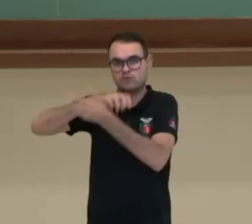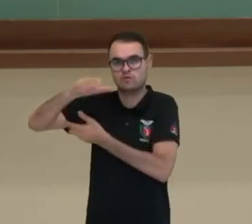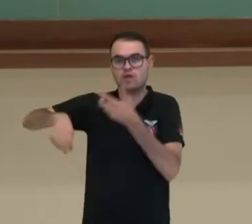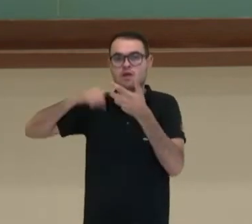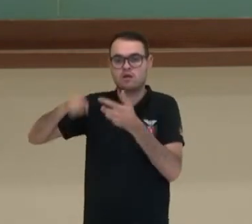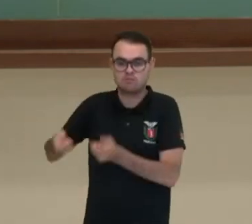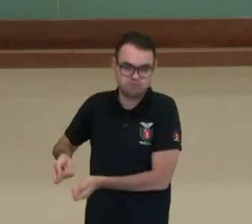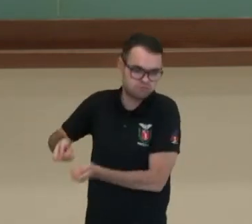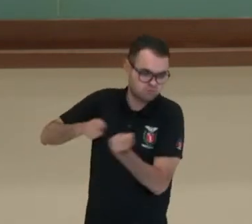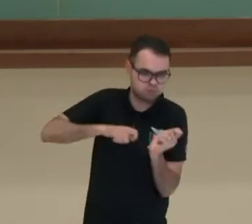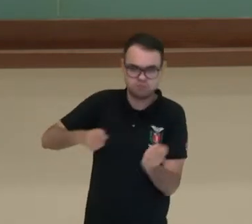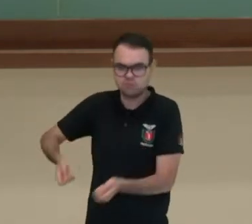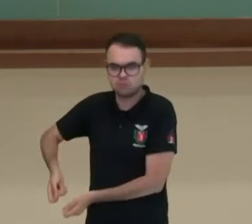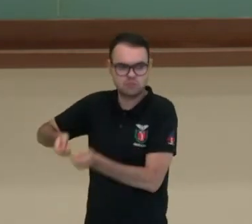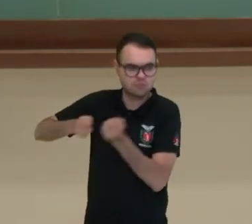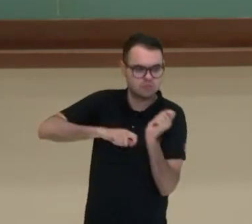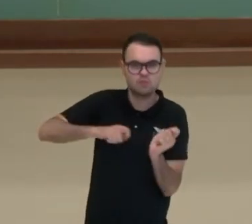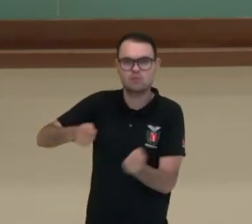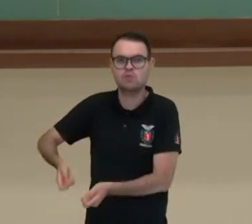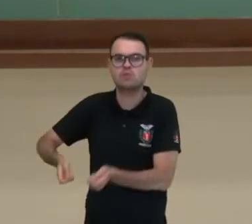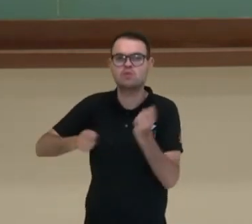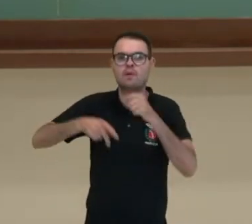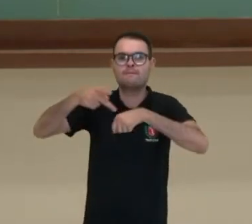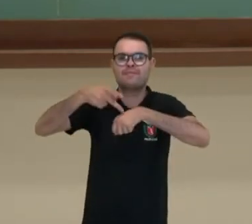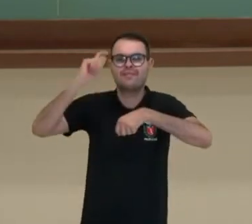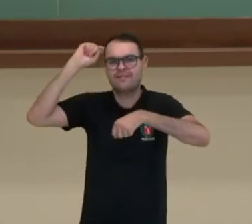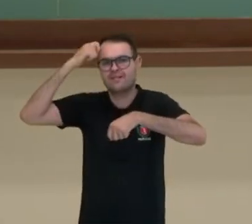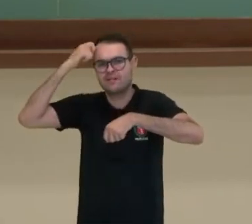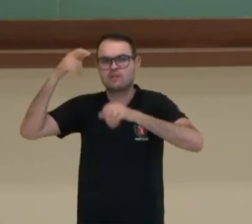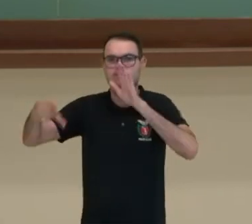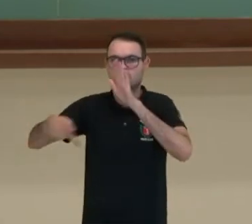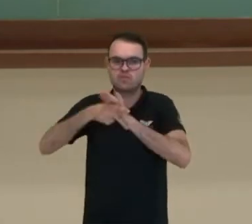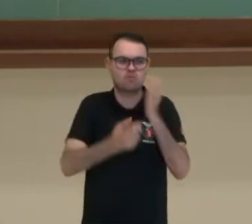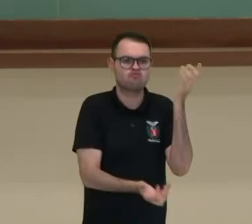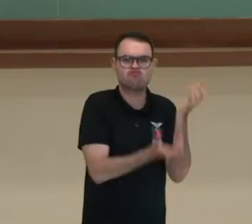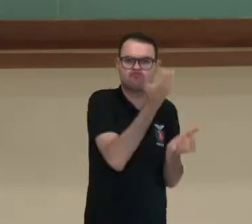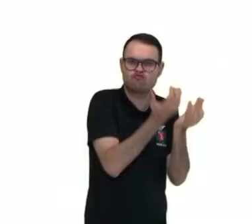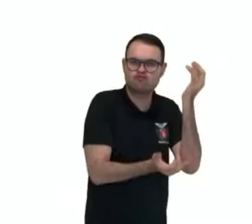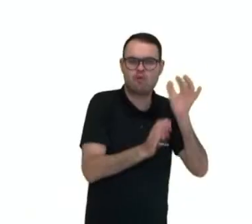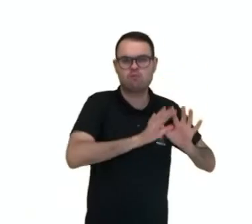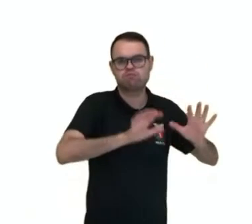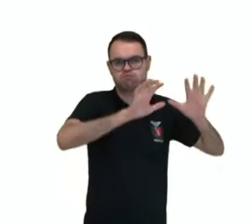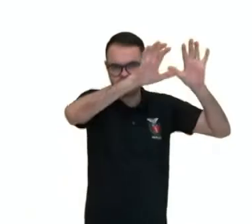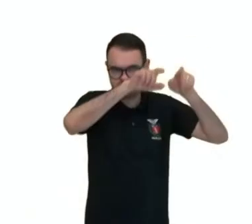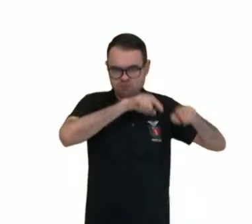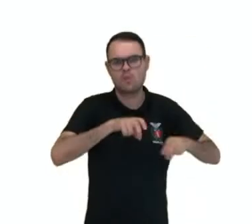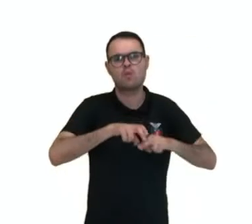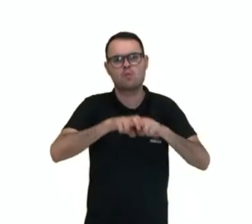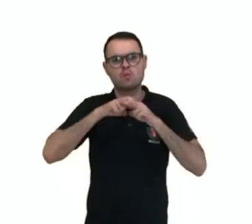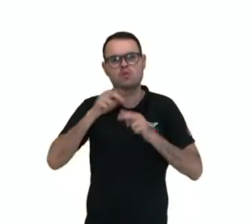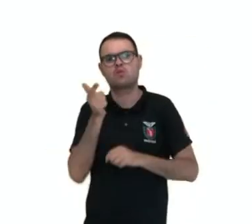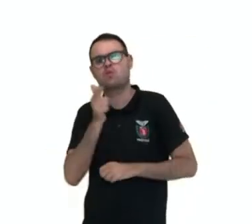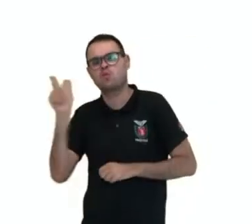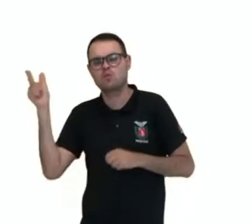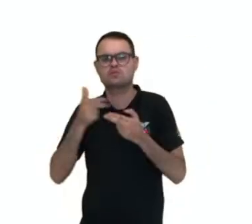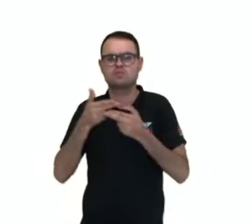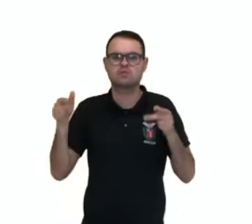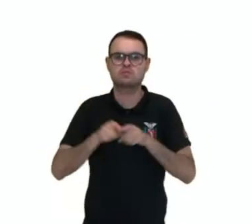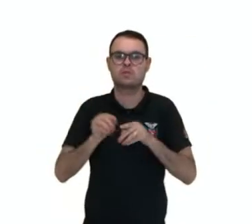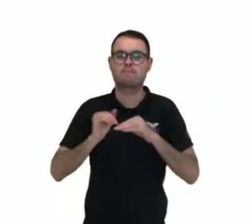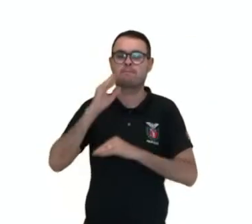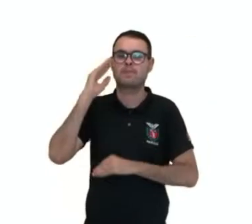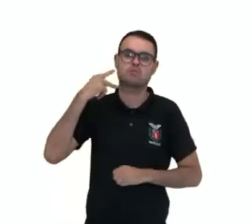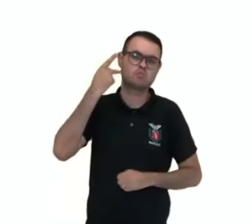Industrial foi predominantemente o carvão mineral. Outras coisas, aqui já falando uma parte mais